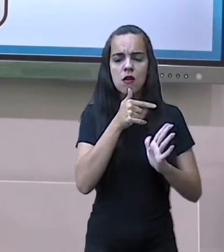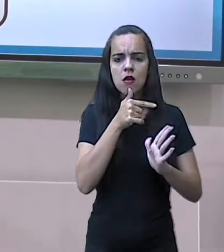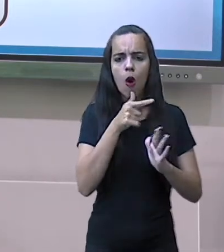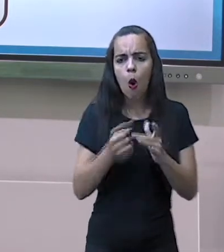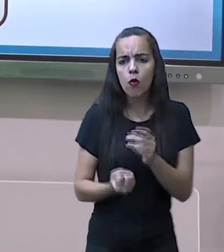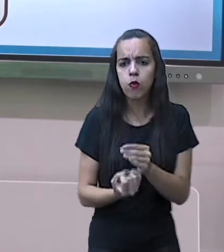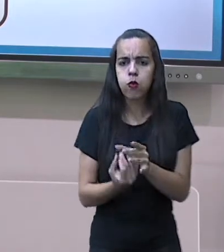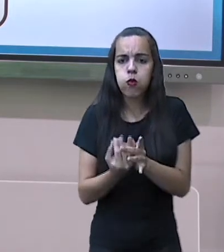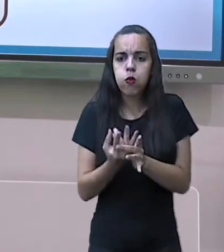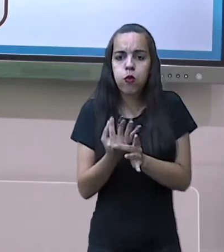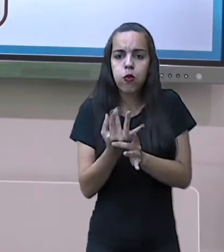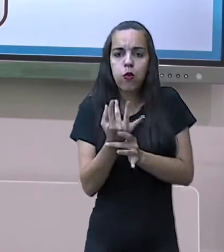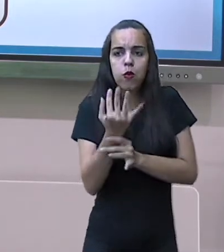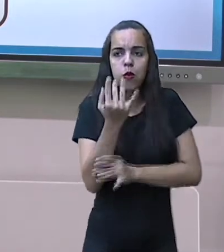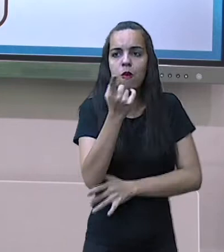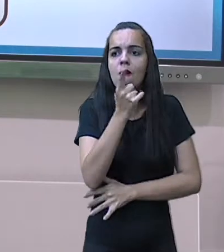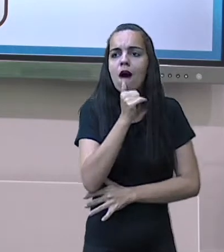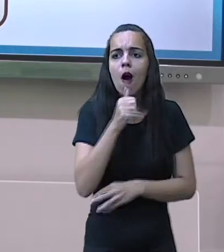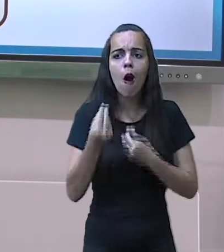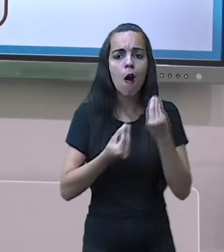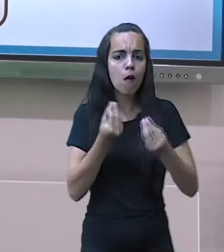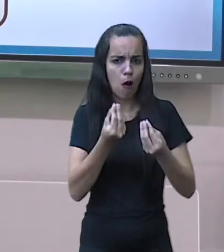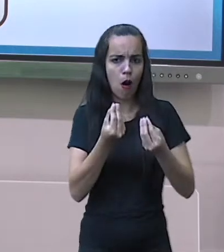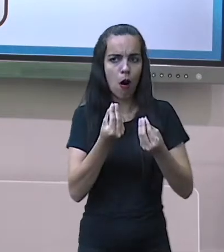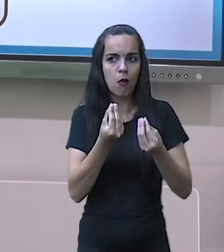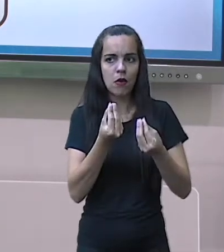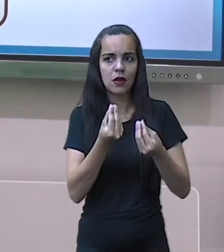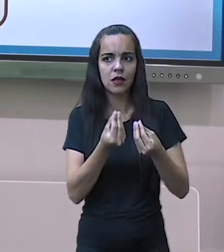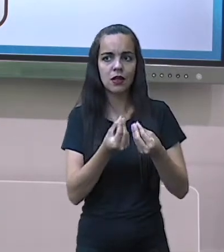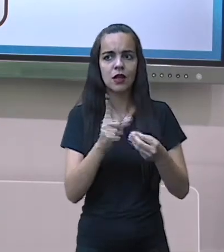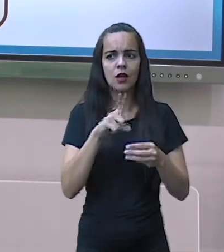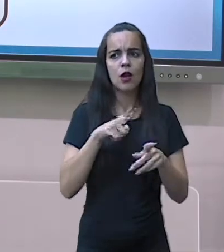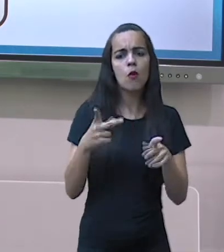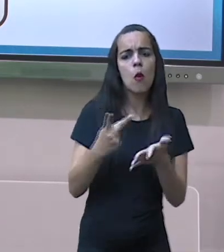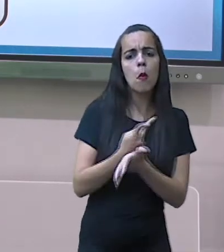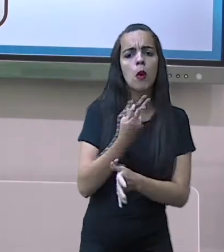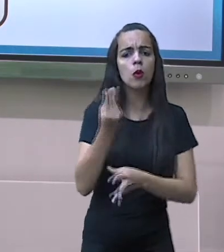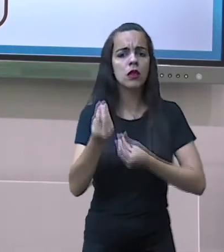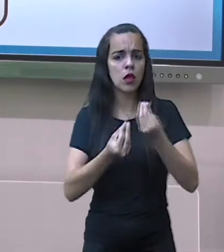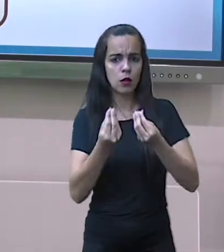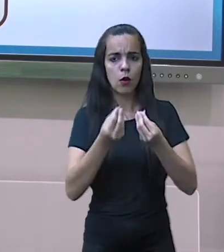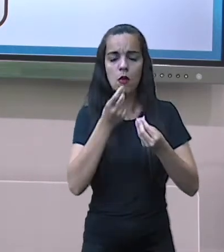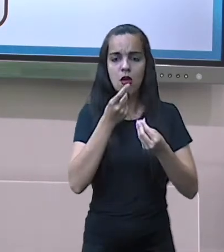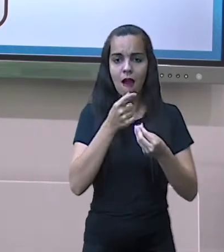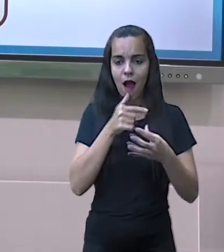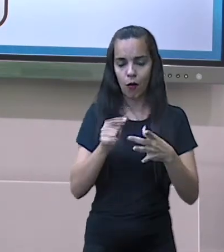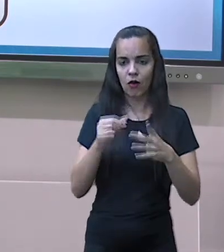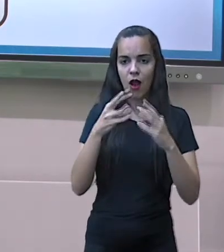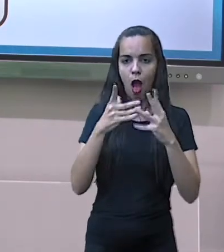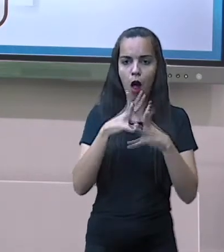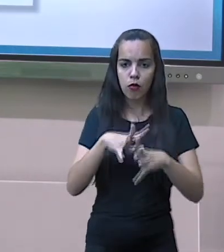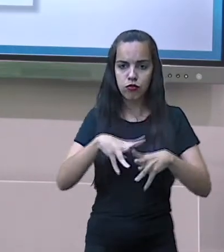subir, esse fenômeno, que é a água no estado gasoso.